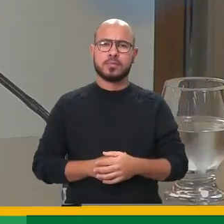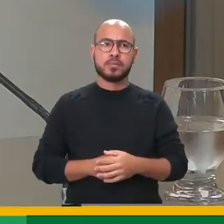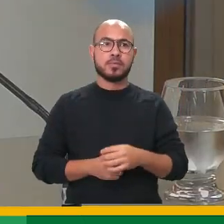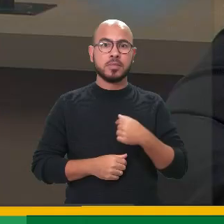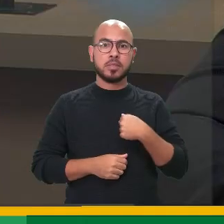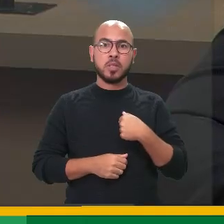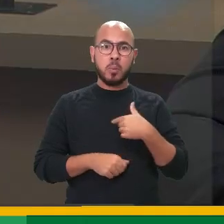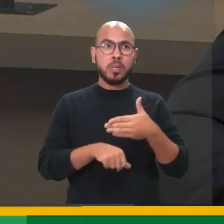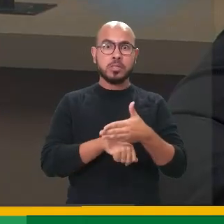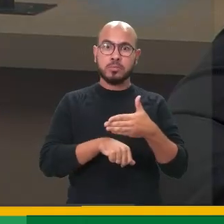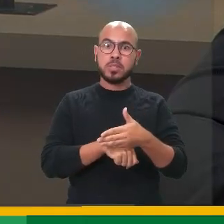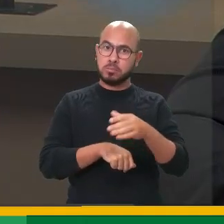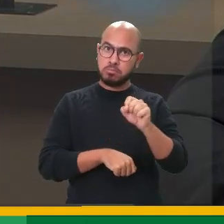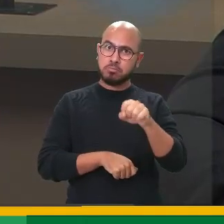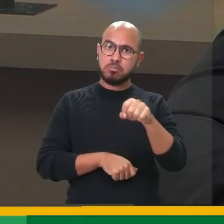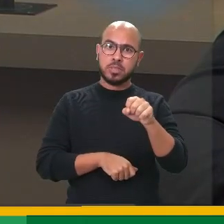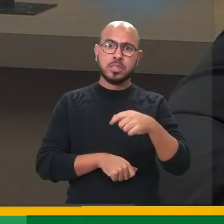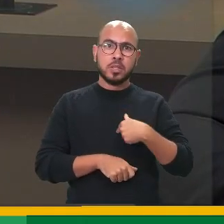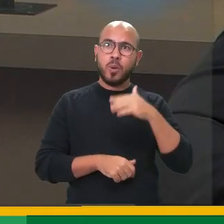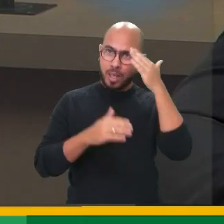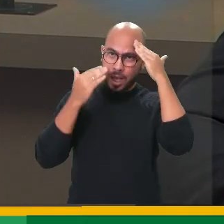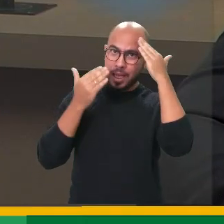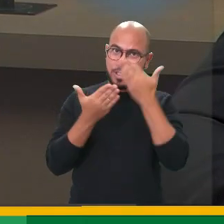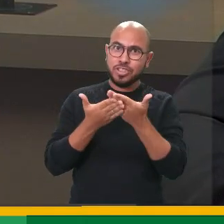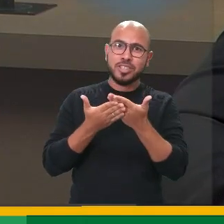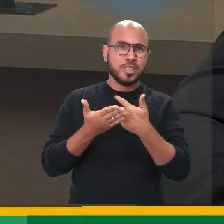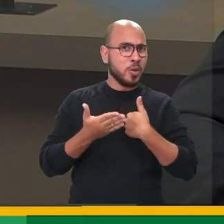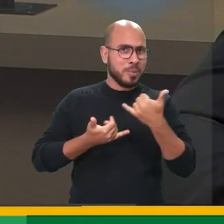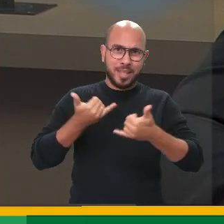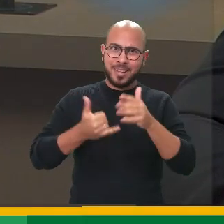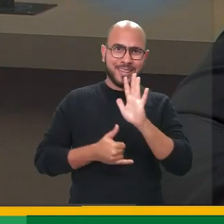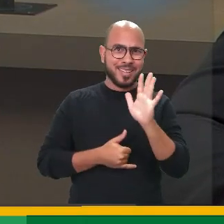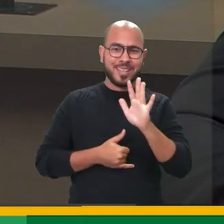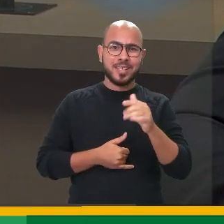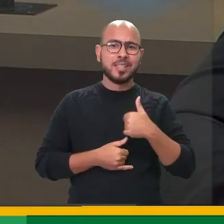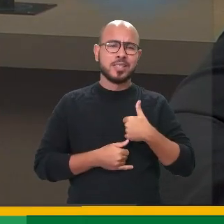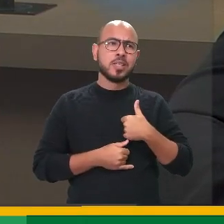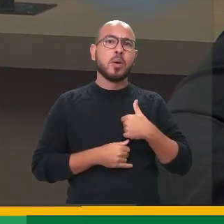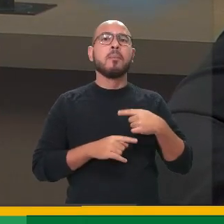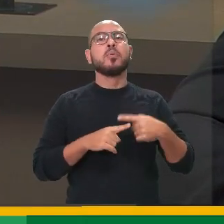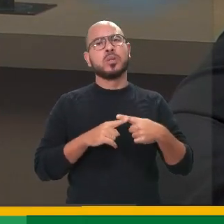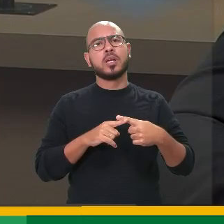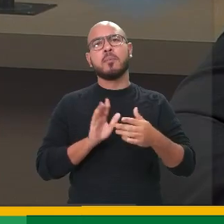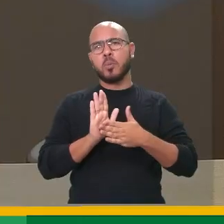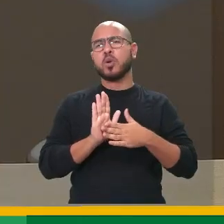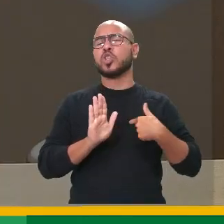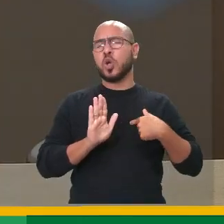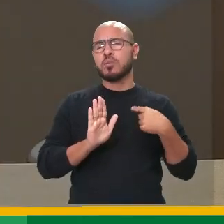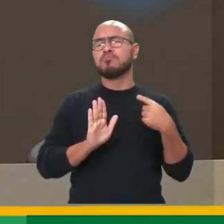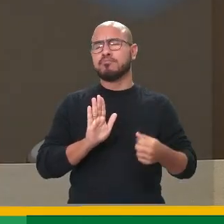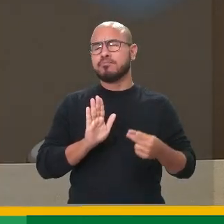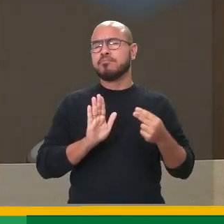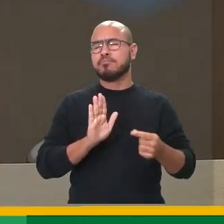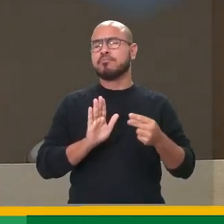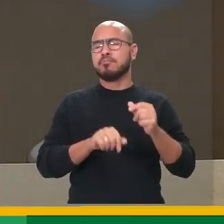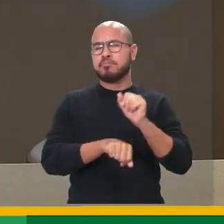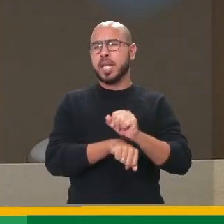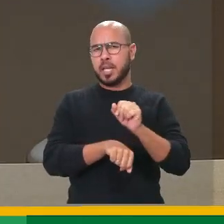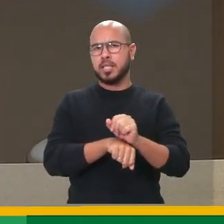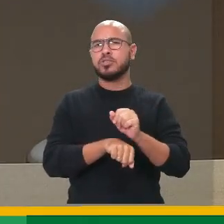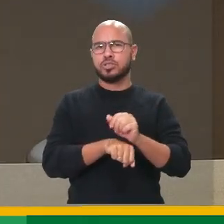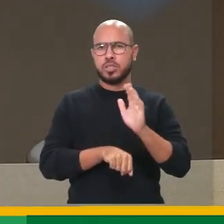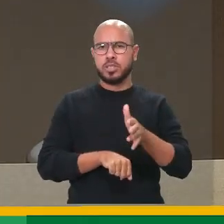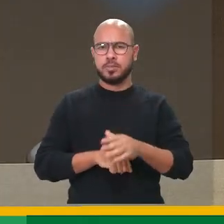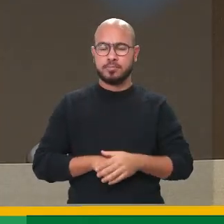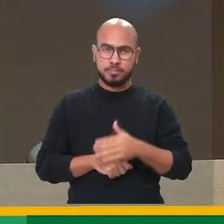não não eu acredito eu não tô brincando não porque essa é matéria a gente já esperava há muito tempo muito obrigado perfeitamente